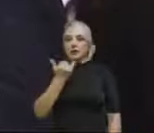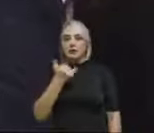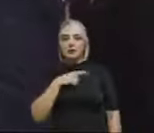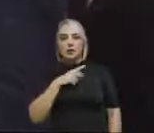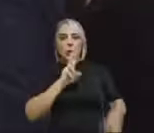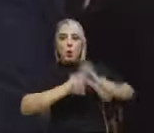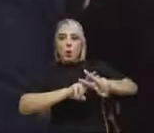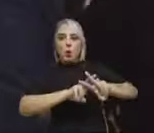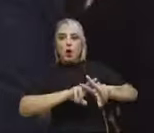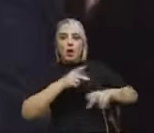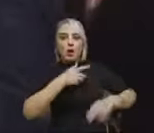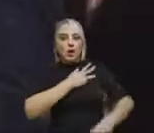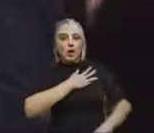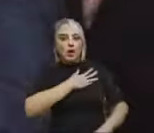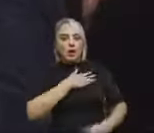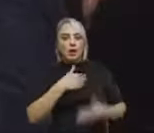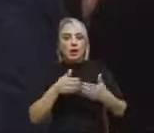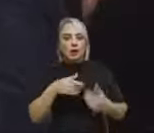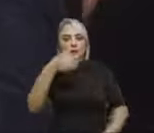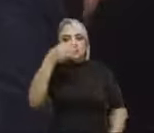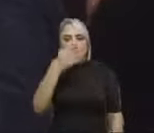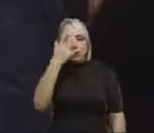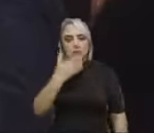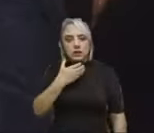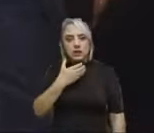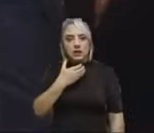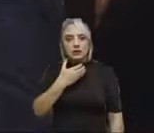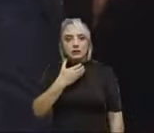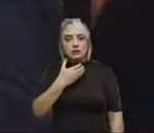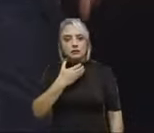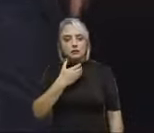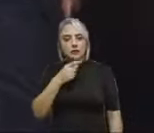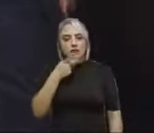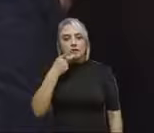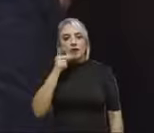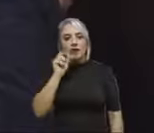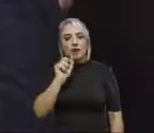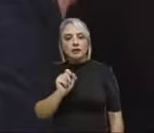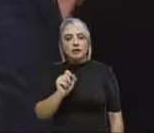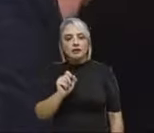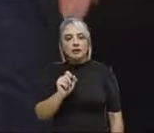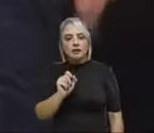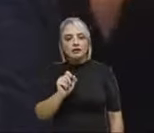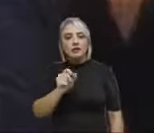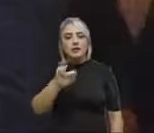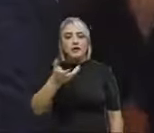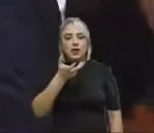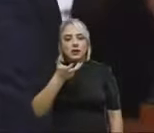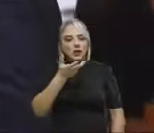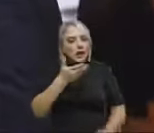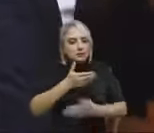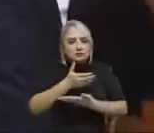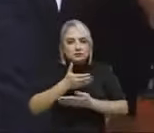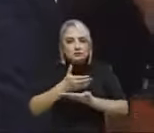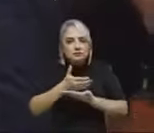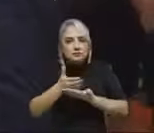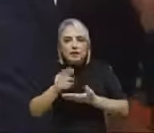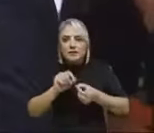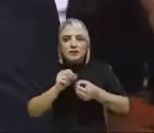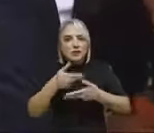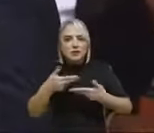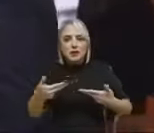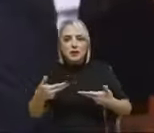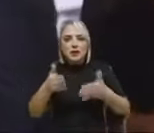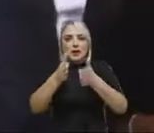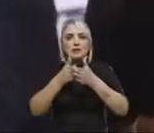sérios que me permitem dizer que quero tomar uma iniciativa e pedir ao Fernando Moraes: vai